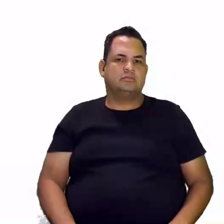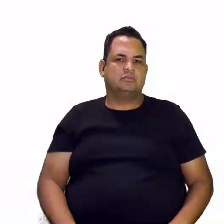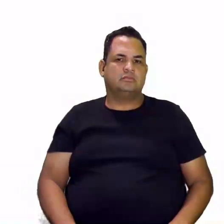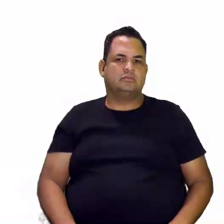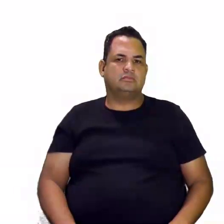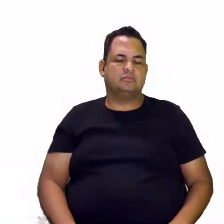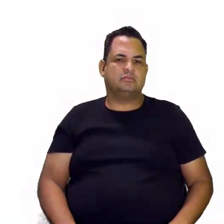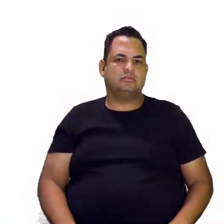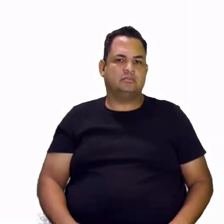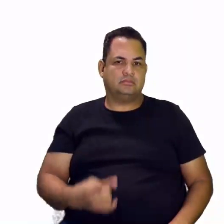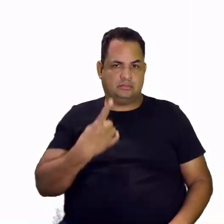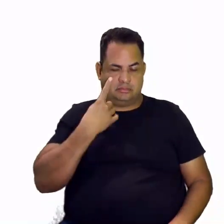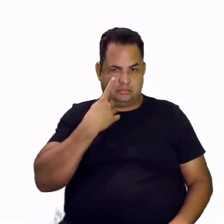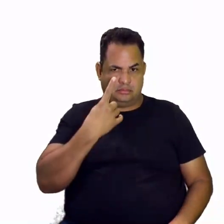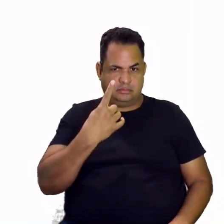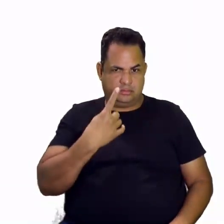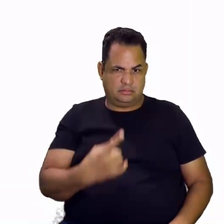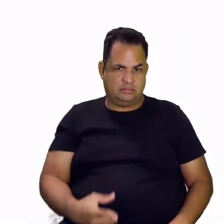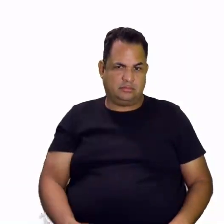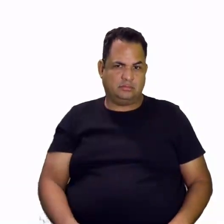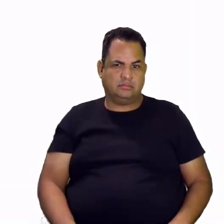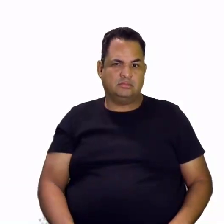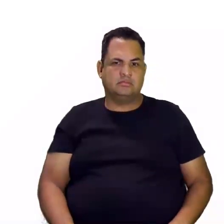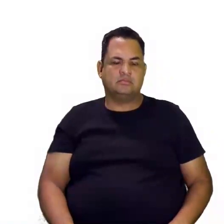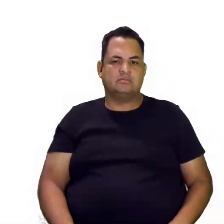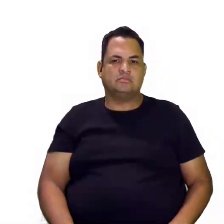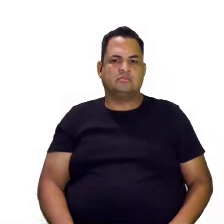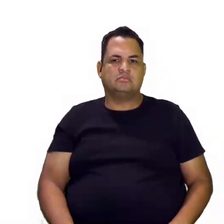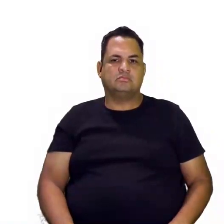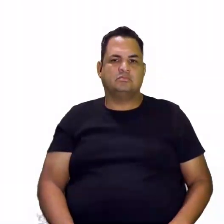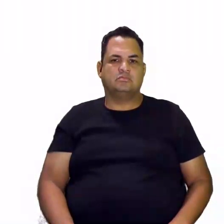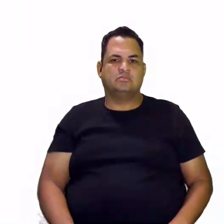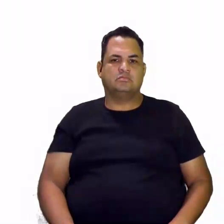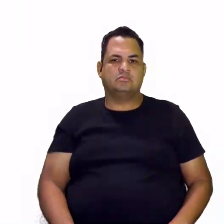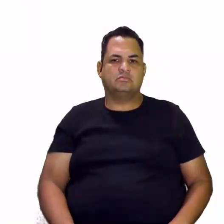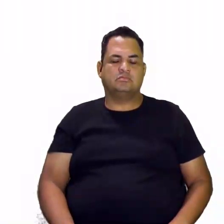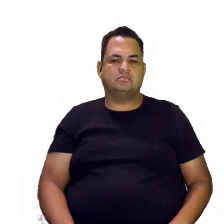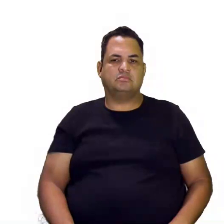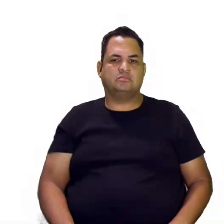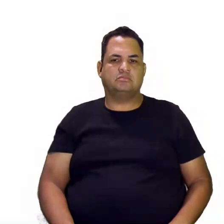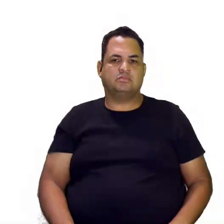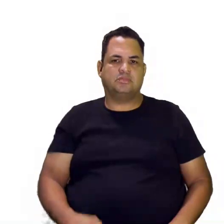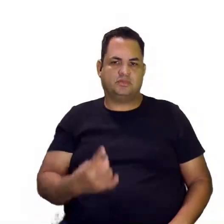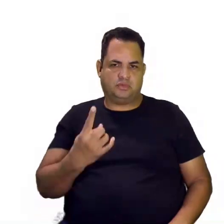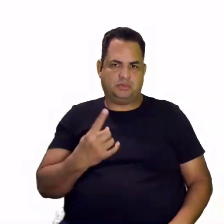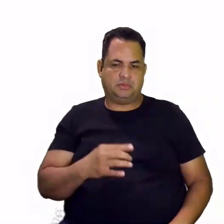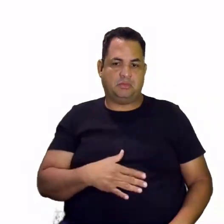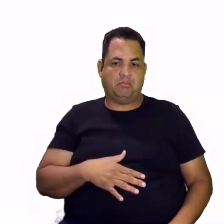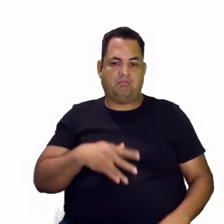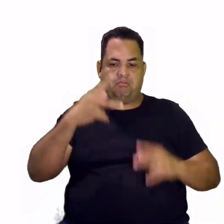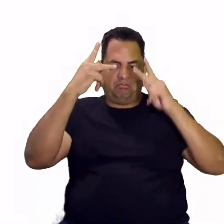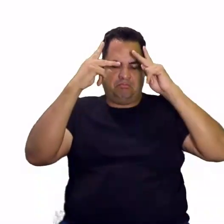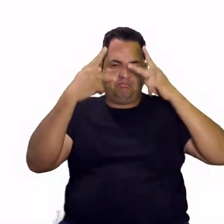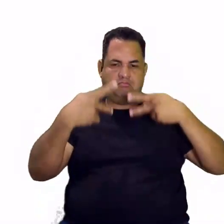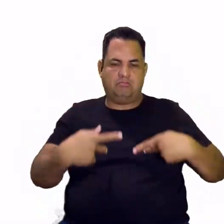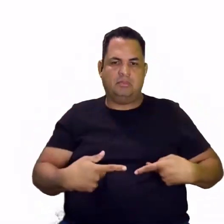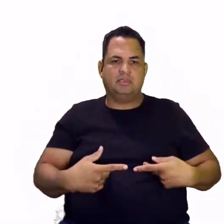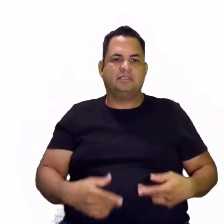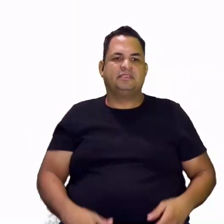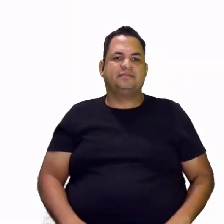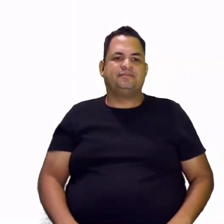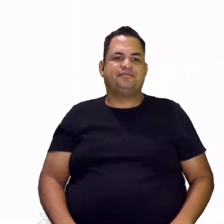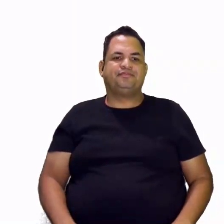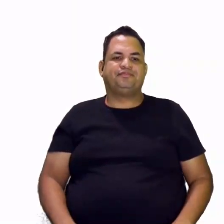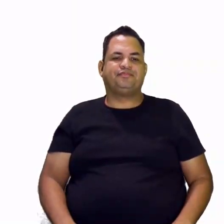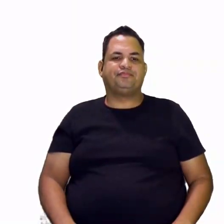certo? Presta bem atenção. Aí nós temos o ser humano. Os